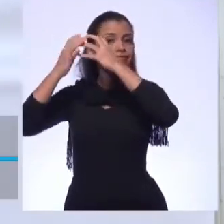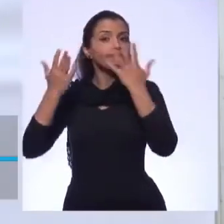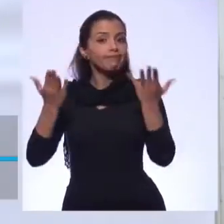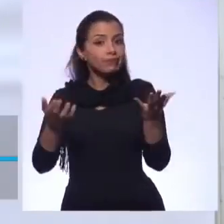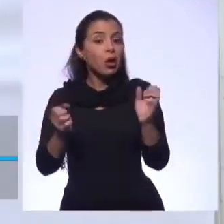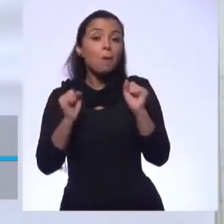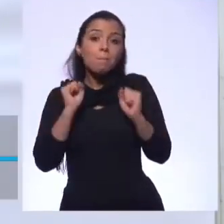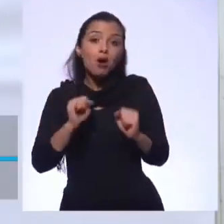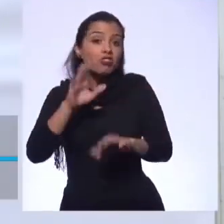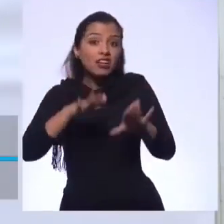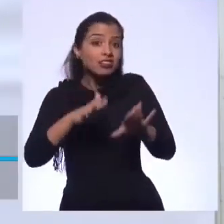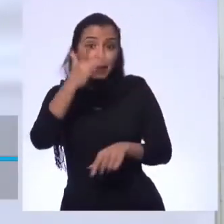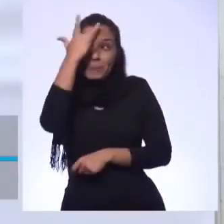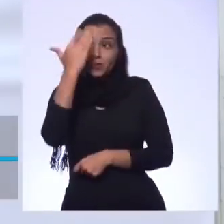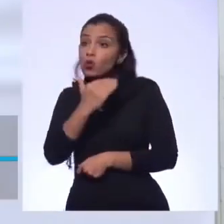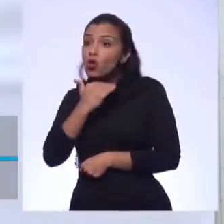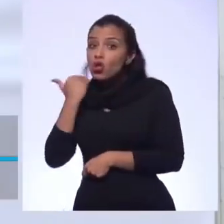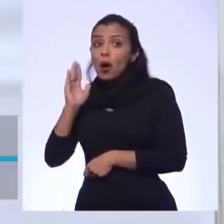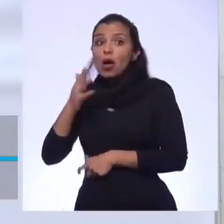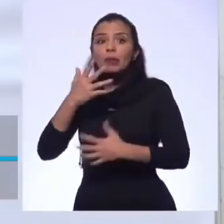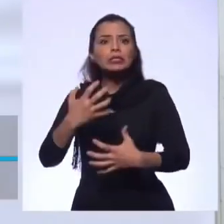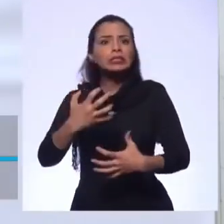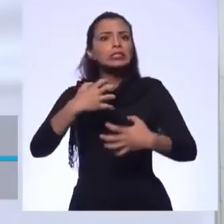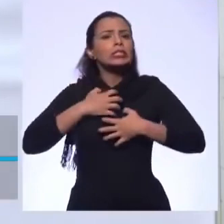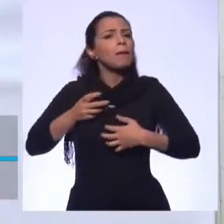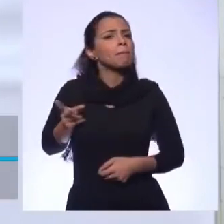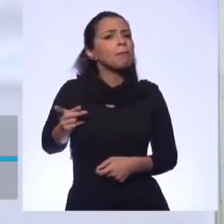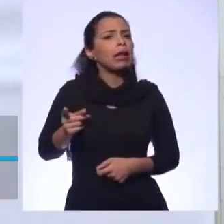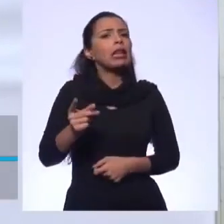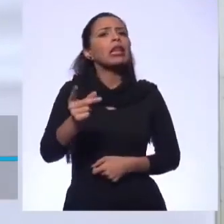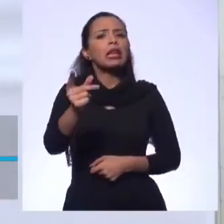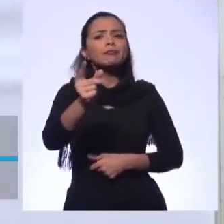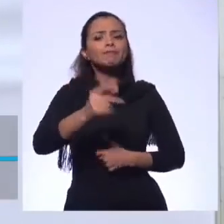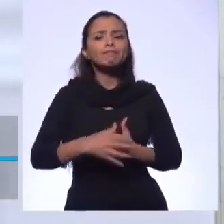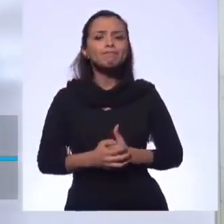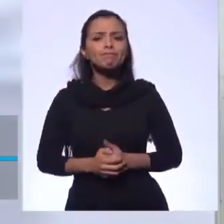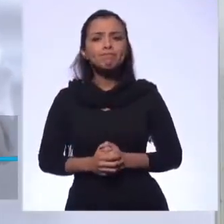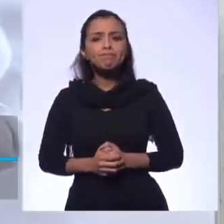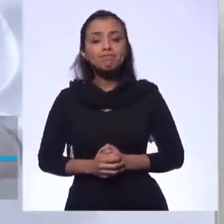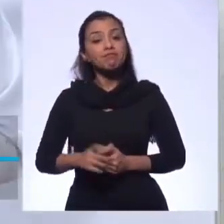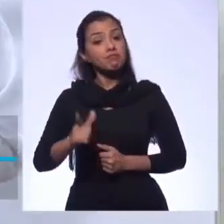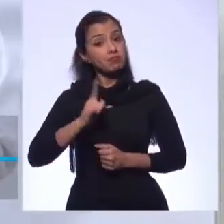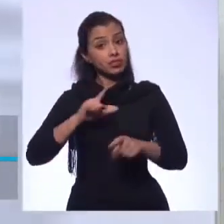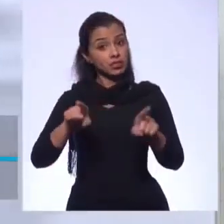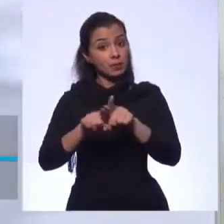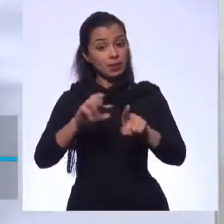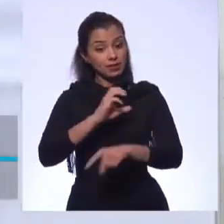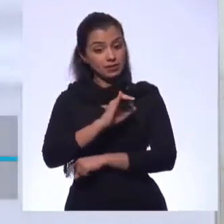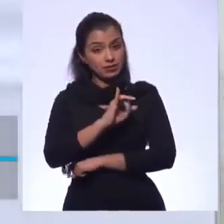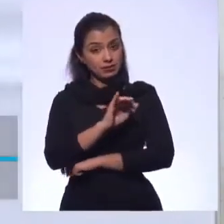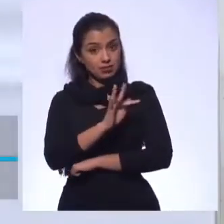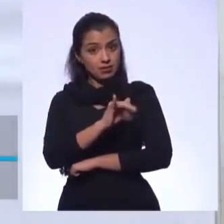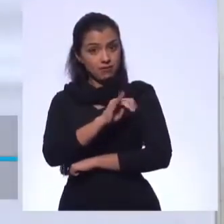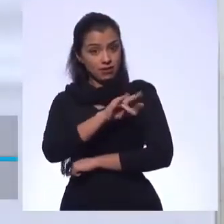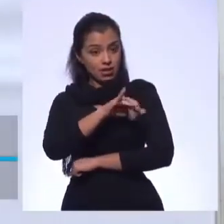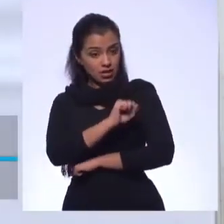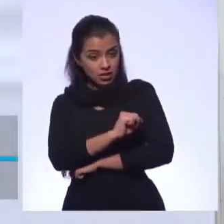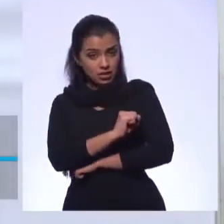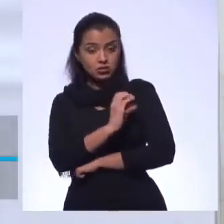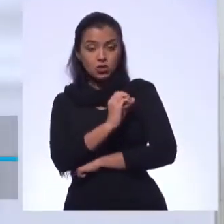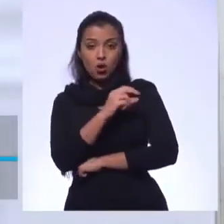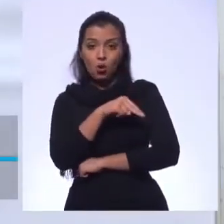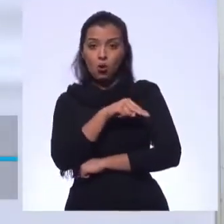não matar, mas deixar sequelas gravíssimas para o resto da vida. E existe a sífilis congênita, né? Que é